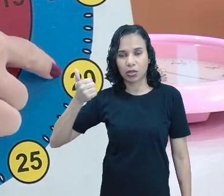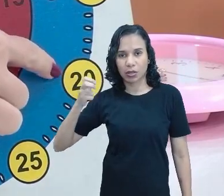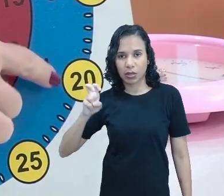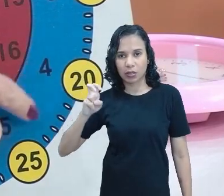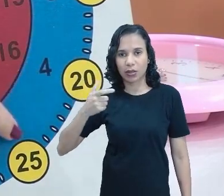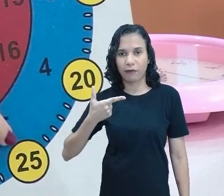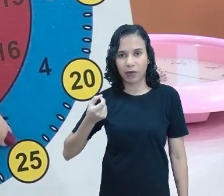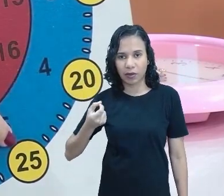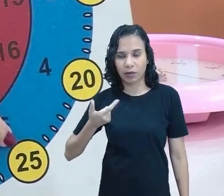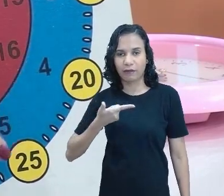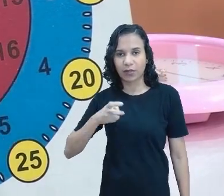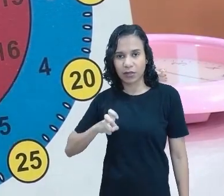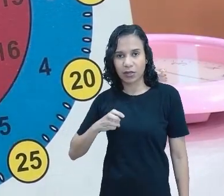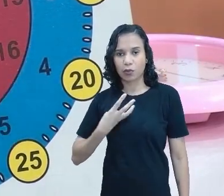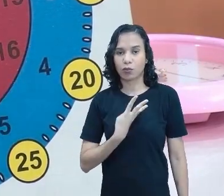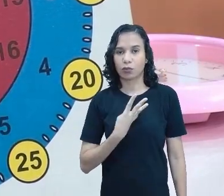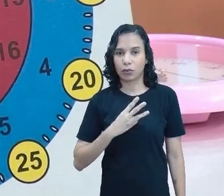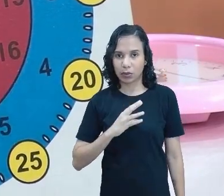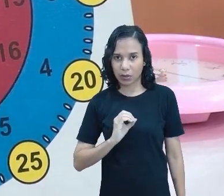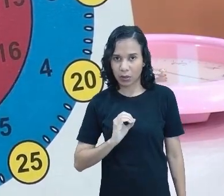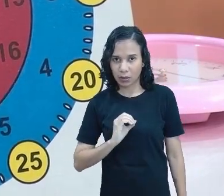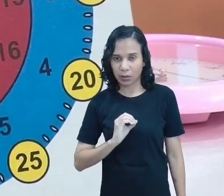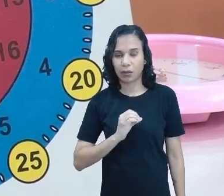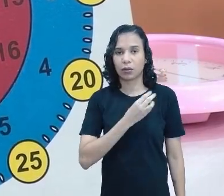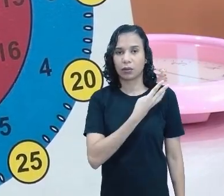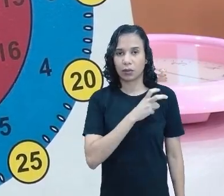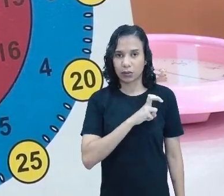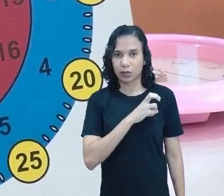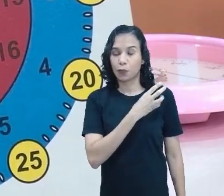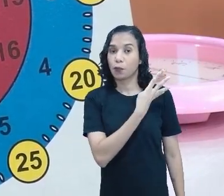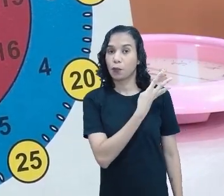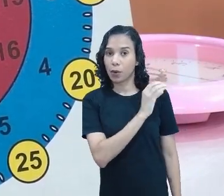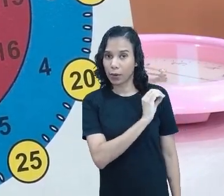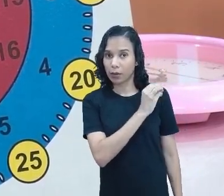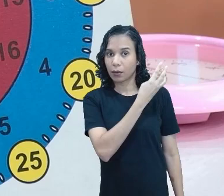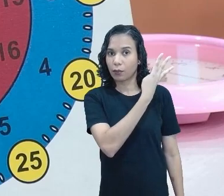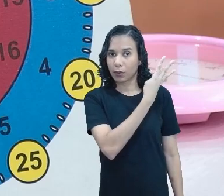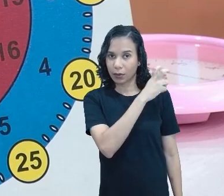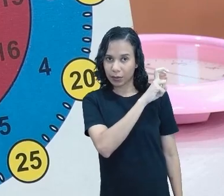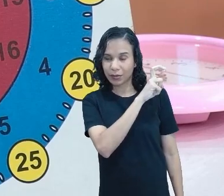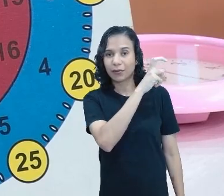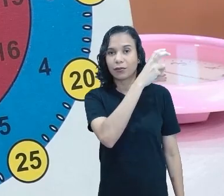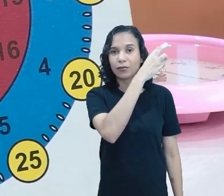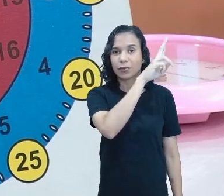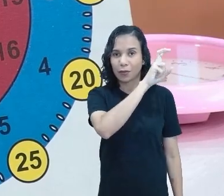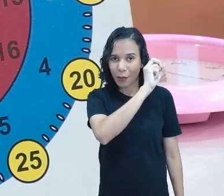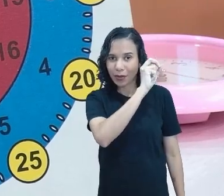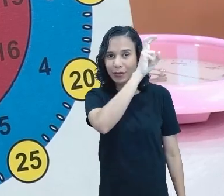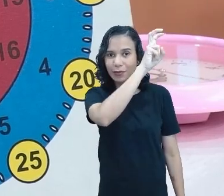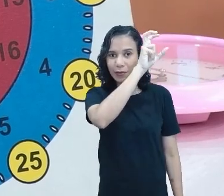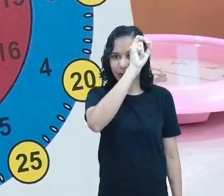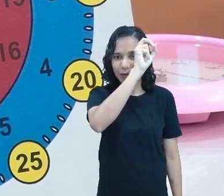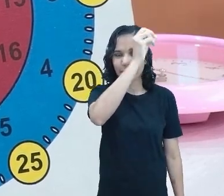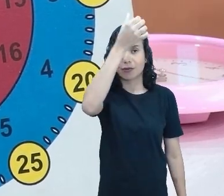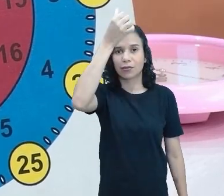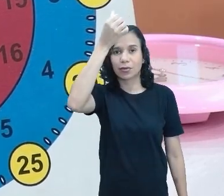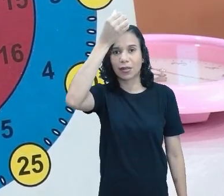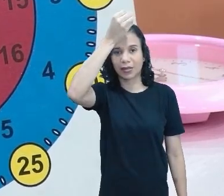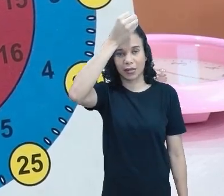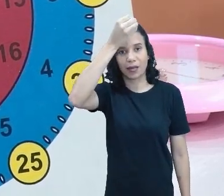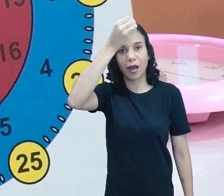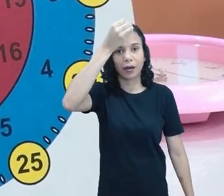15, 20, 25, 30, 35, 40, 45, 50,